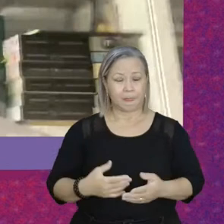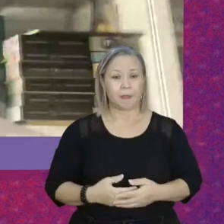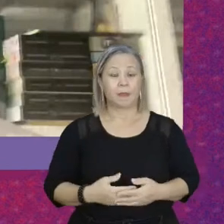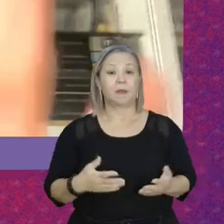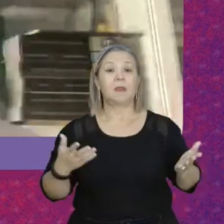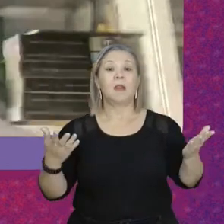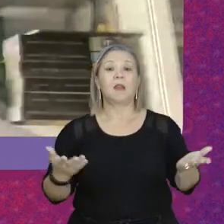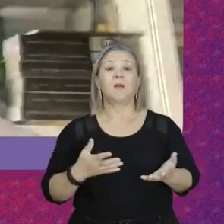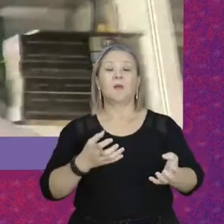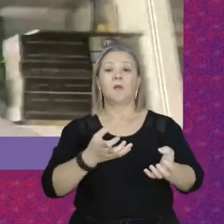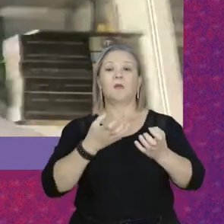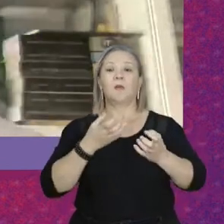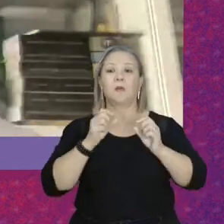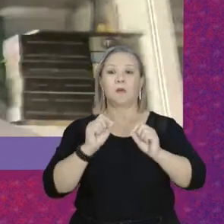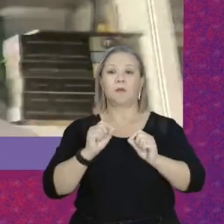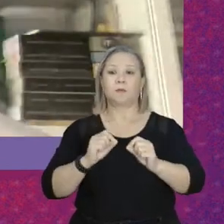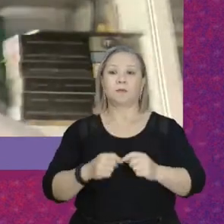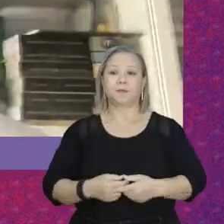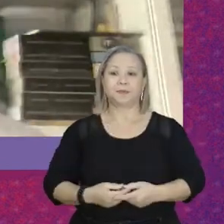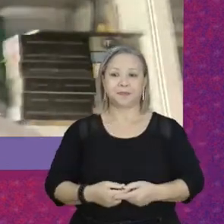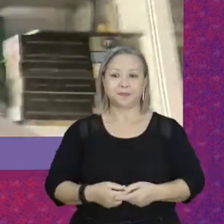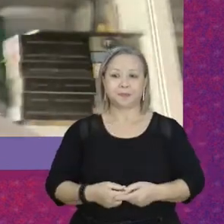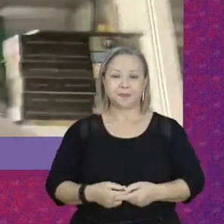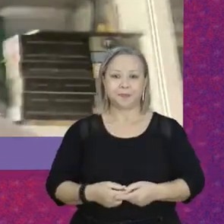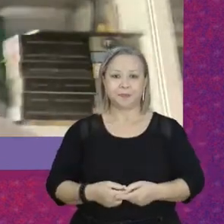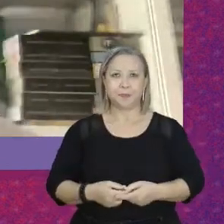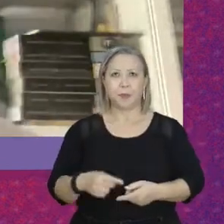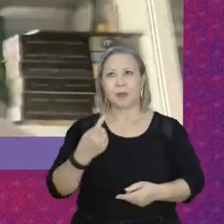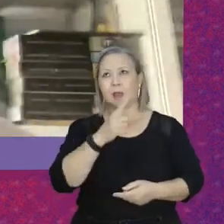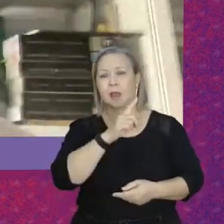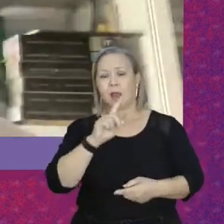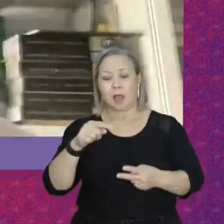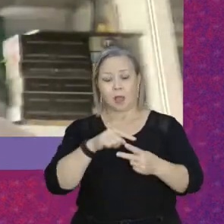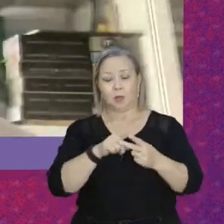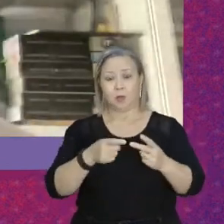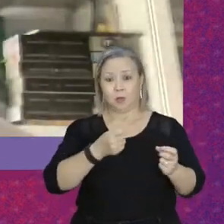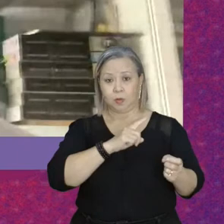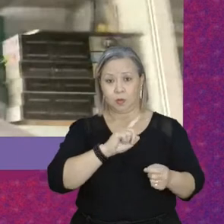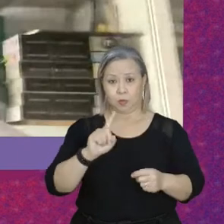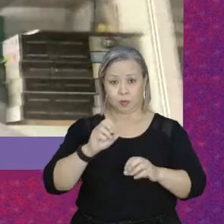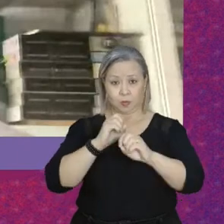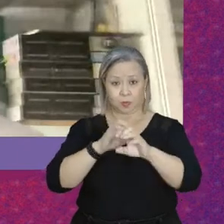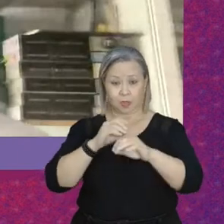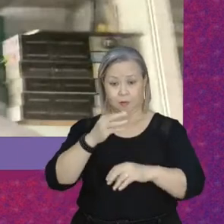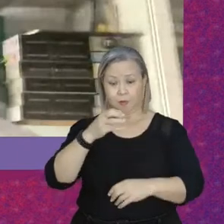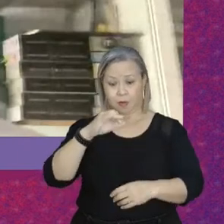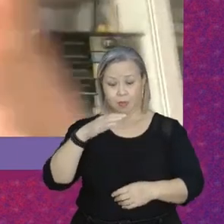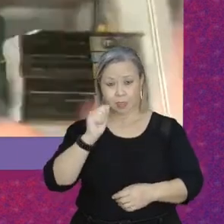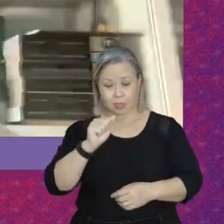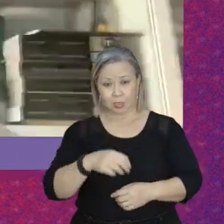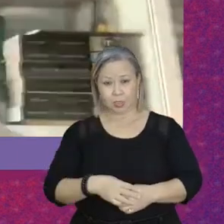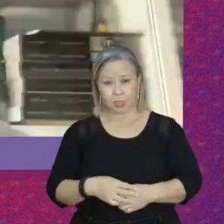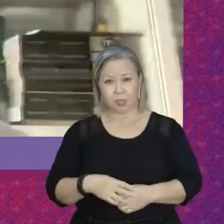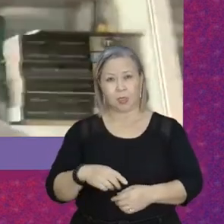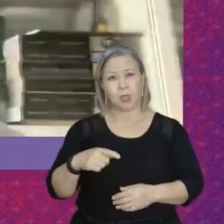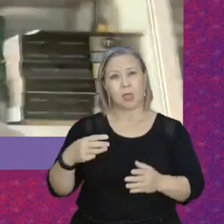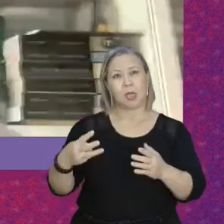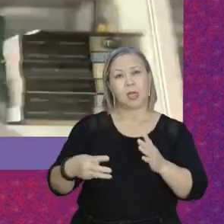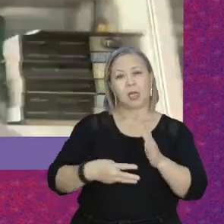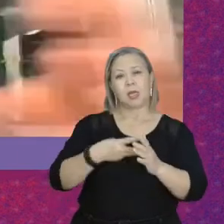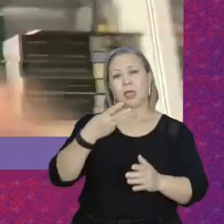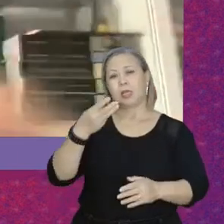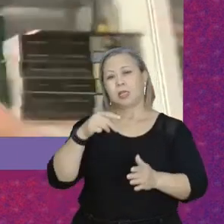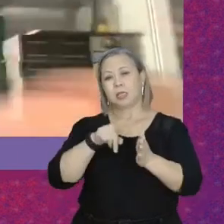Agora, eu quero retomar as duas últimas aulas da Tica e formular uma terceira pergunta